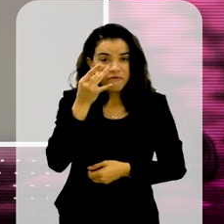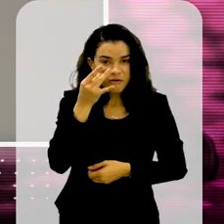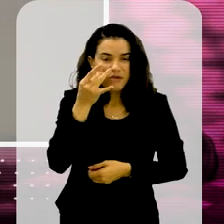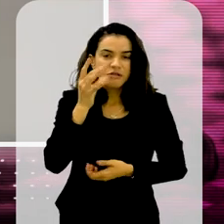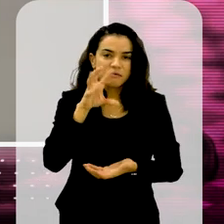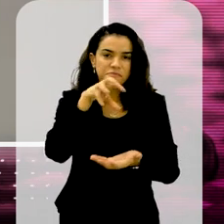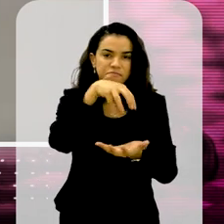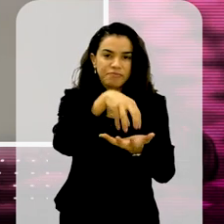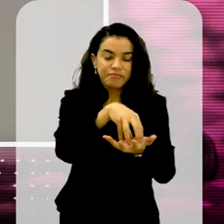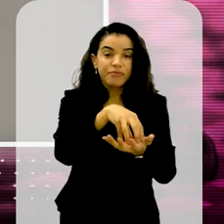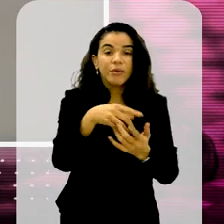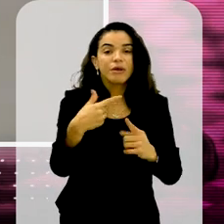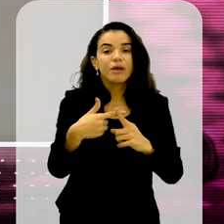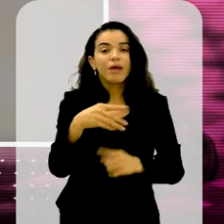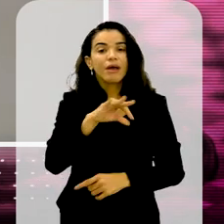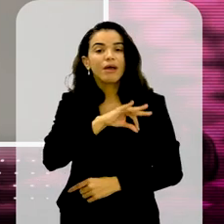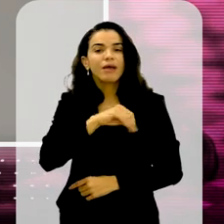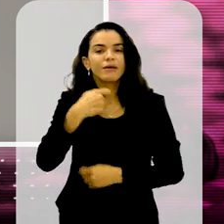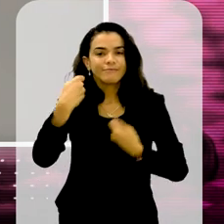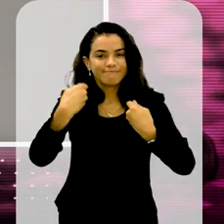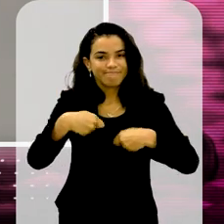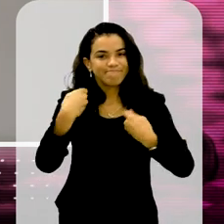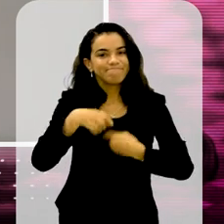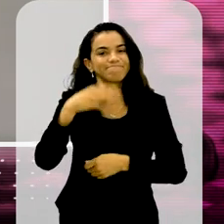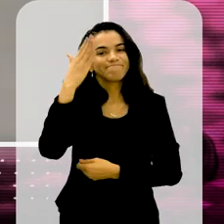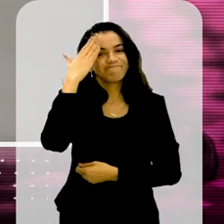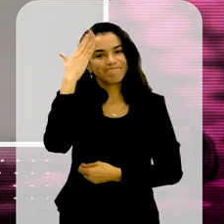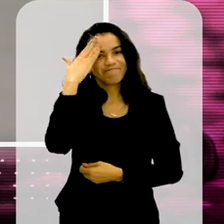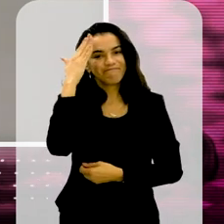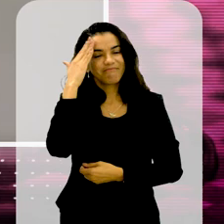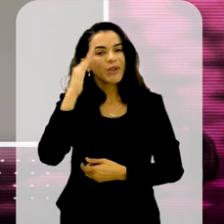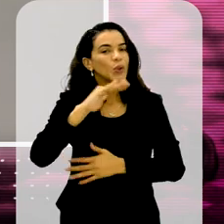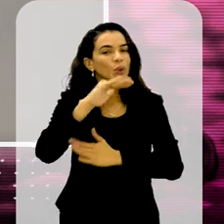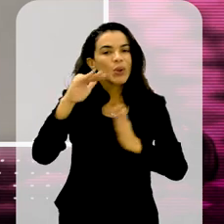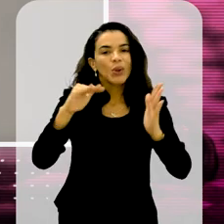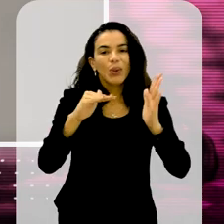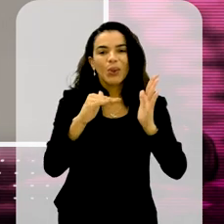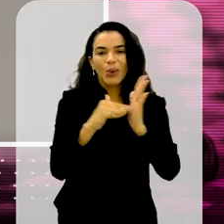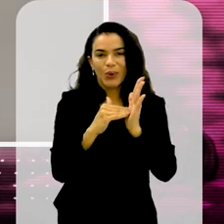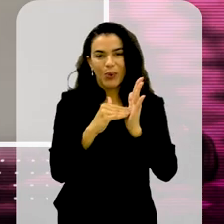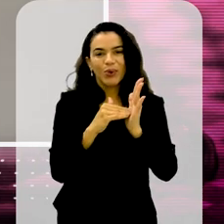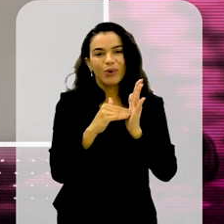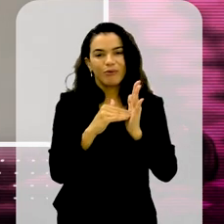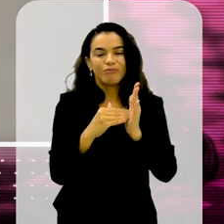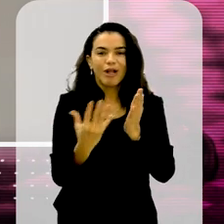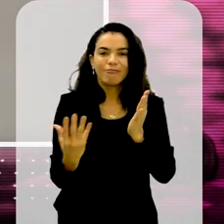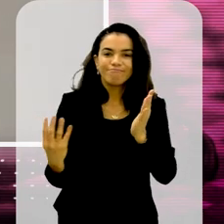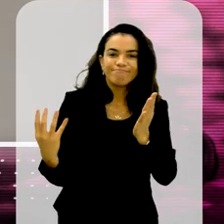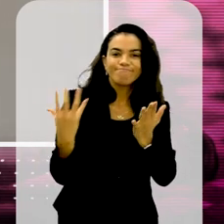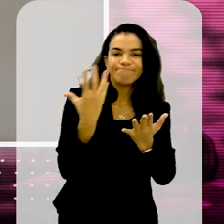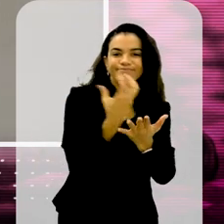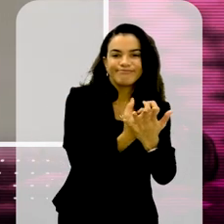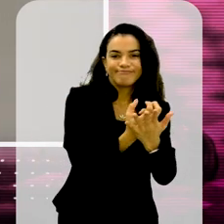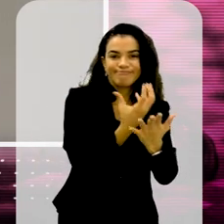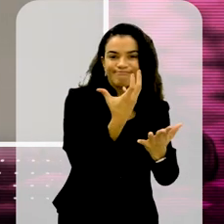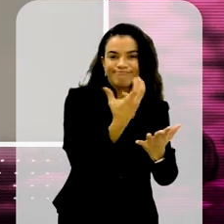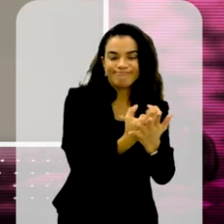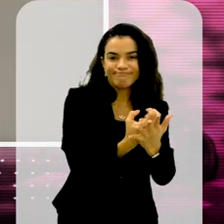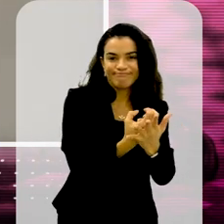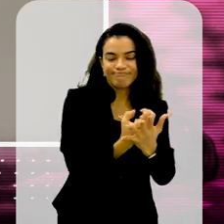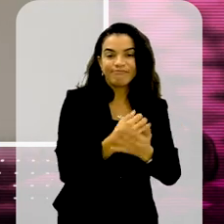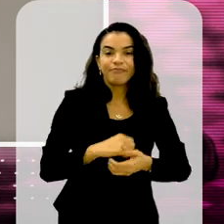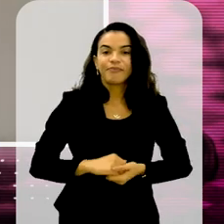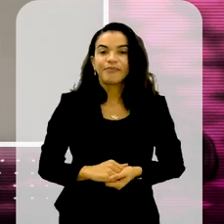delegacia física, porque a polícia precisa saber disso que está acontecendo, precisa ter essa estatística, né, das denúncias.